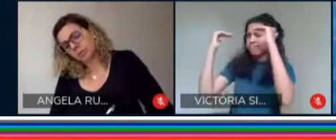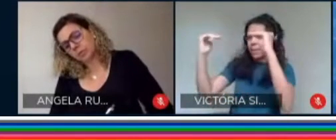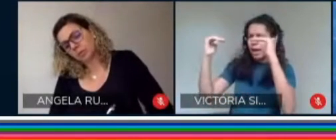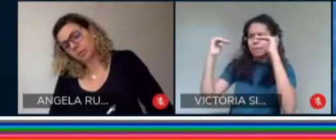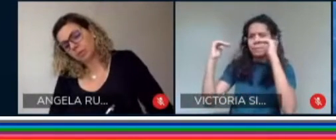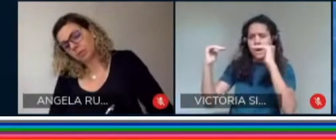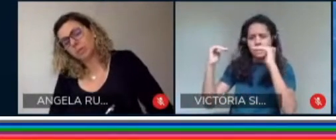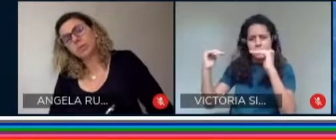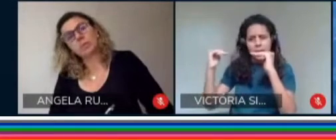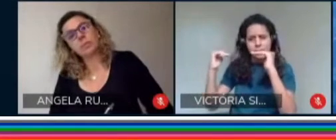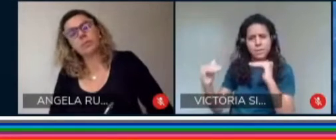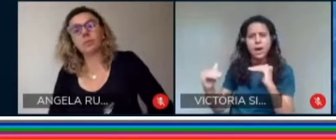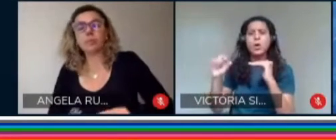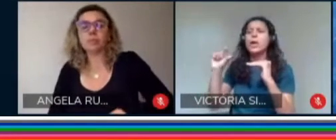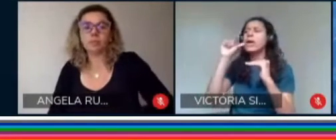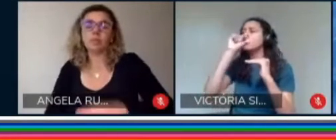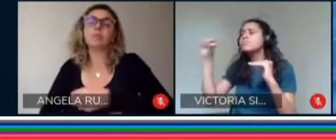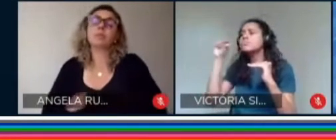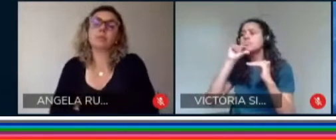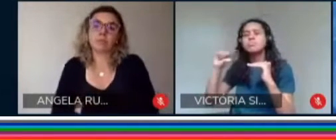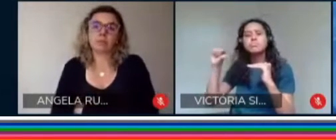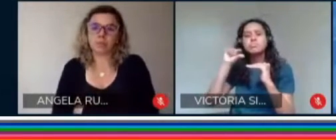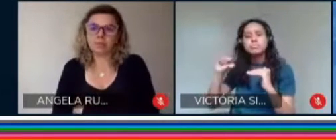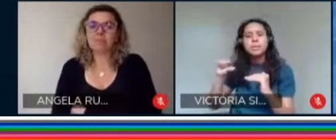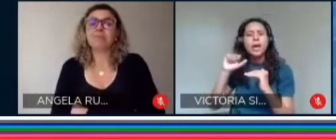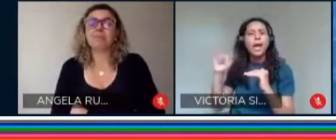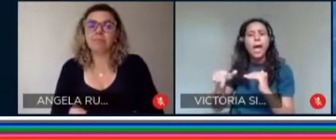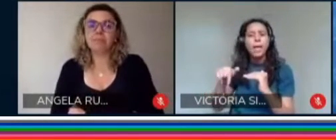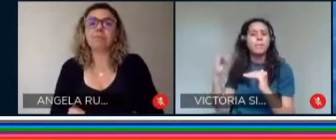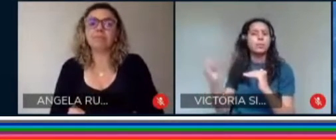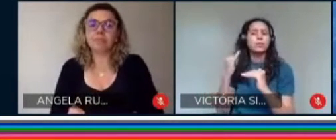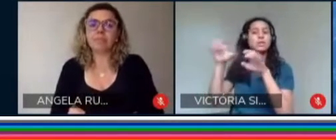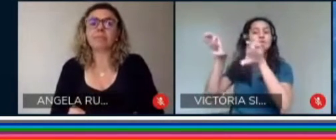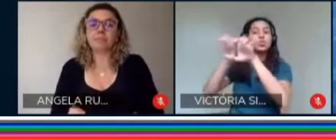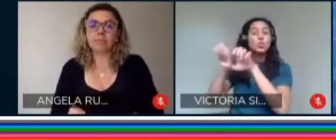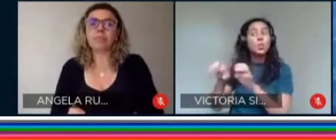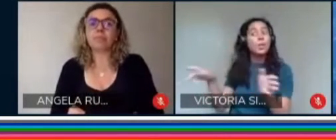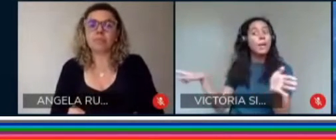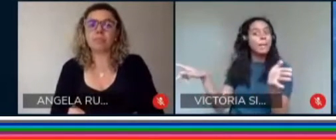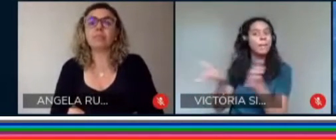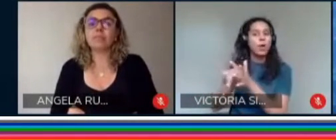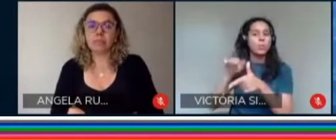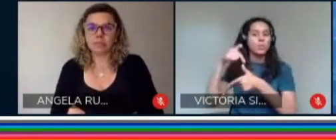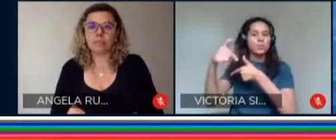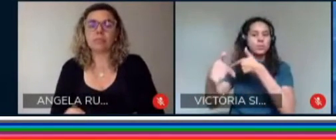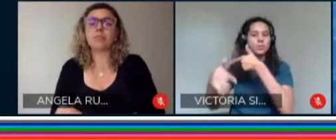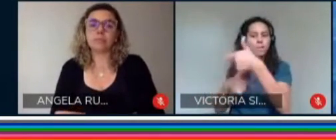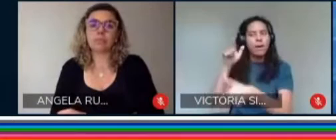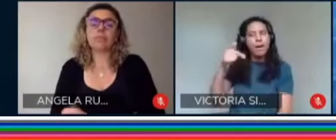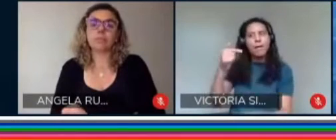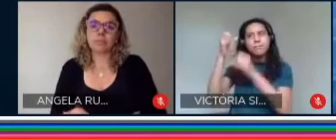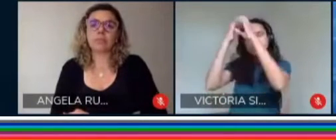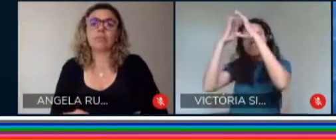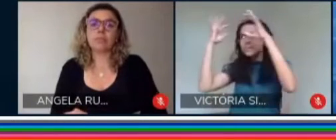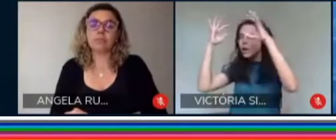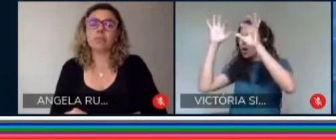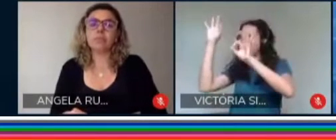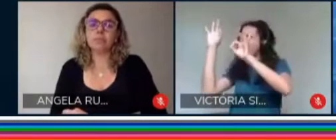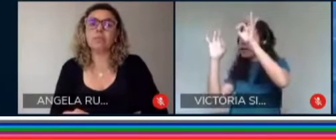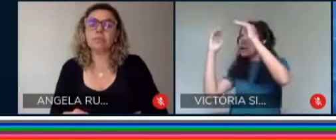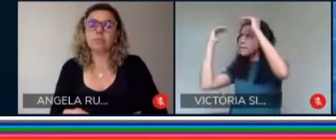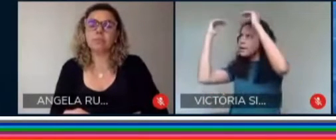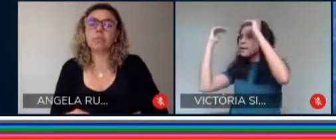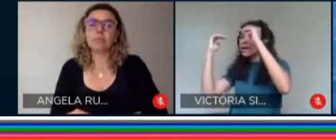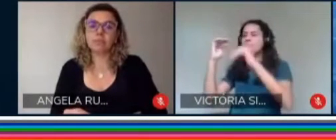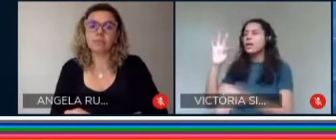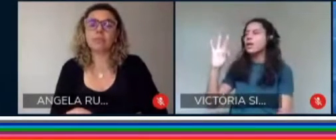ser explorado, isso faz diferença também, porque ajuda na hora de eu organizar aquilo que eu preciso fazer, a leitura para fazer